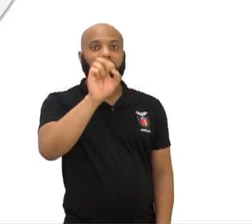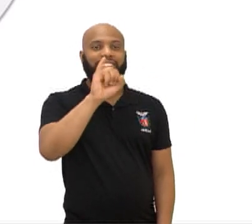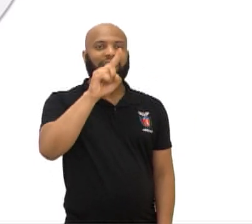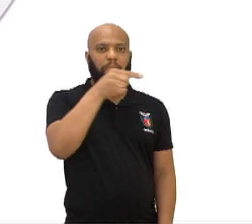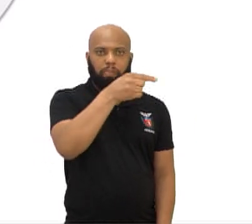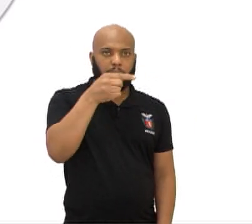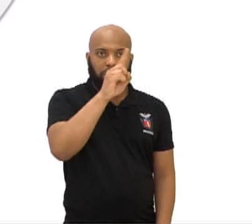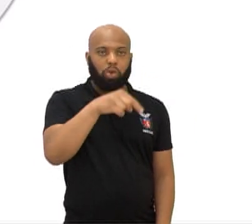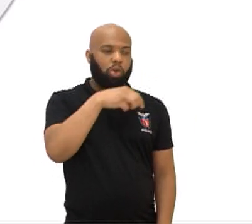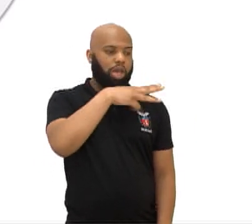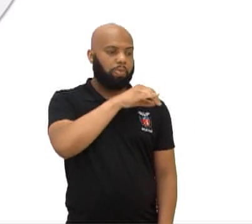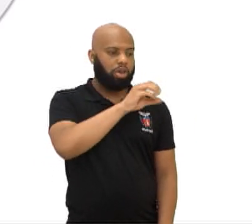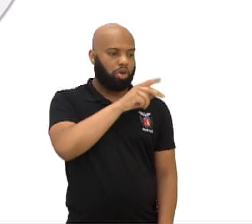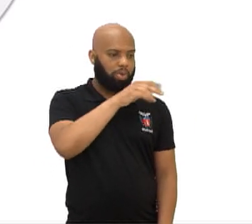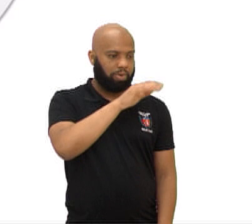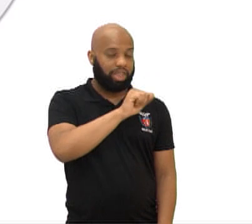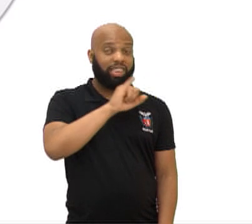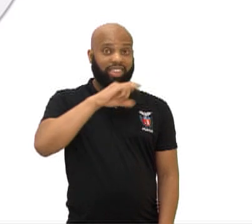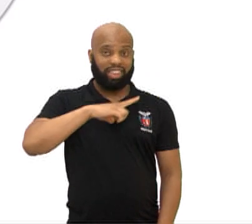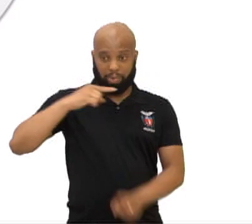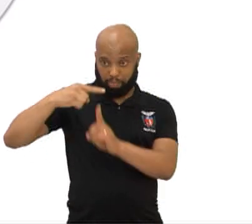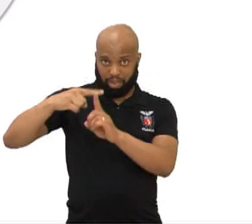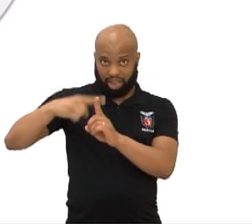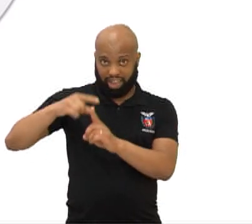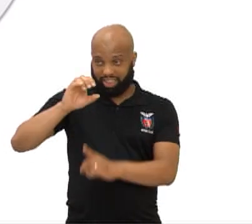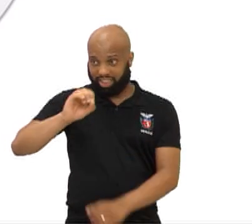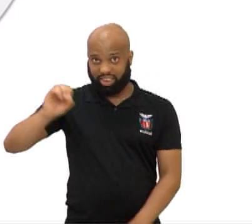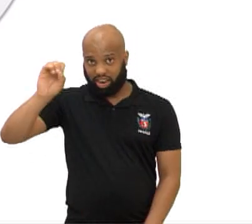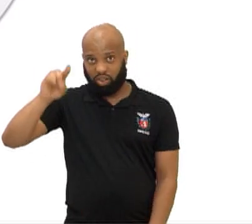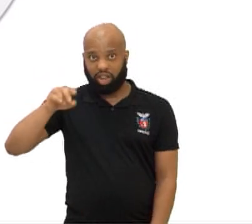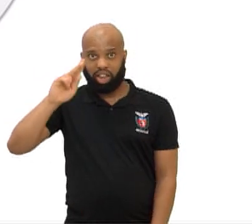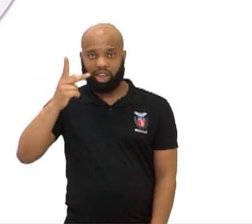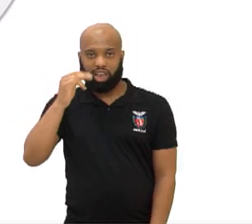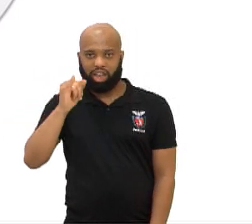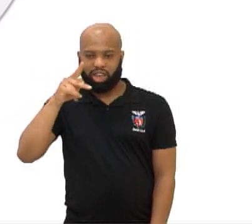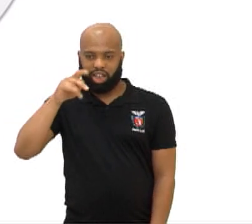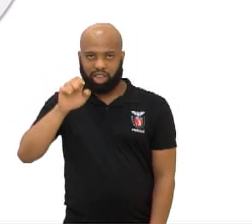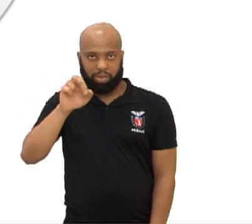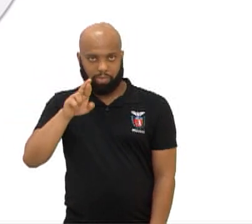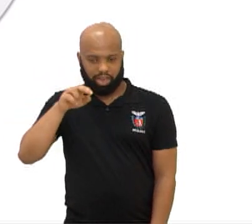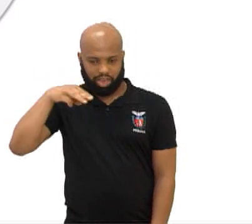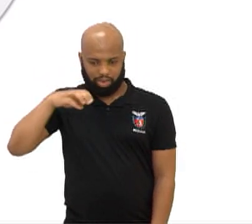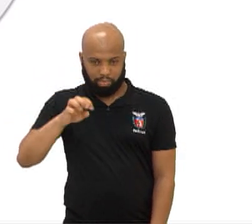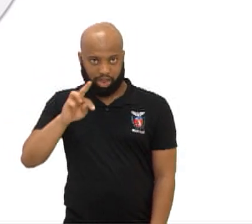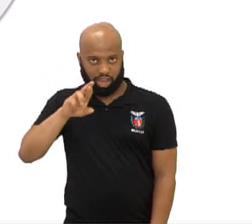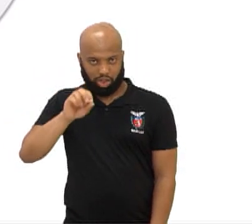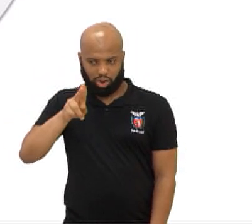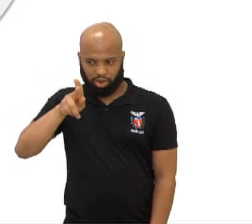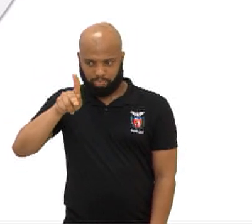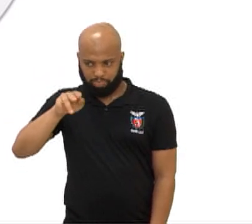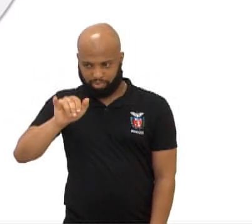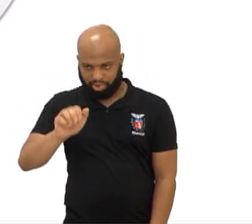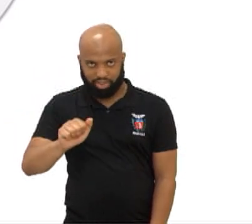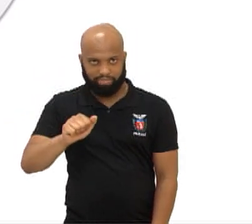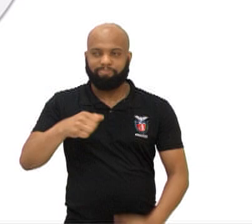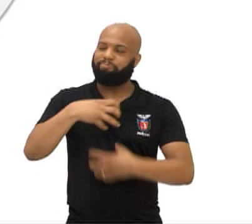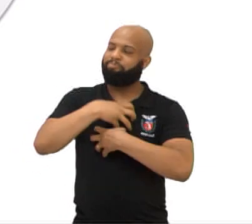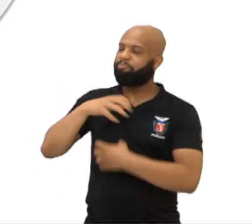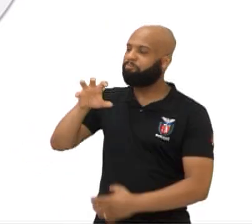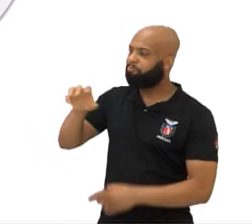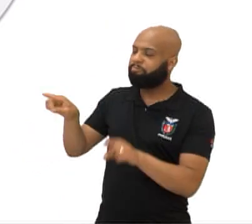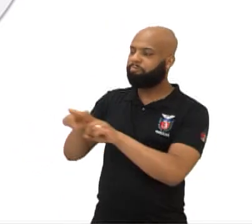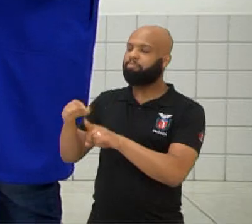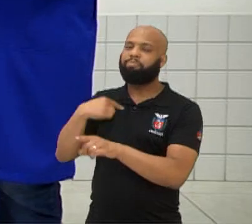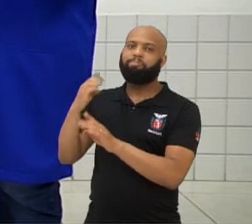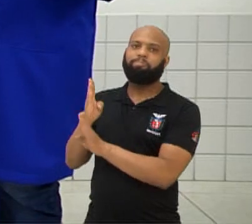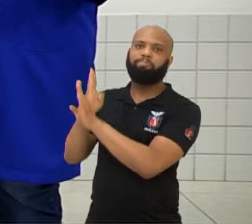miopia. Quando o grau é positivo, então tem hipermetropia. Sim, então foi justamente dessa forma que eu acabei